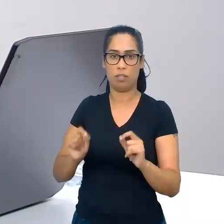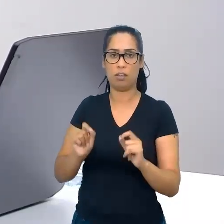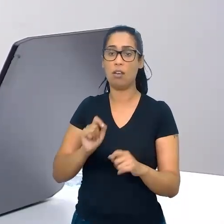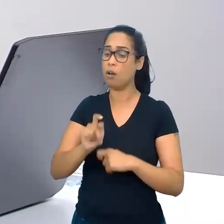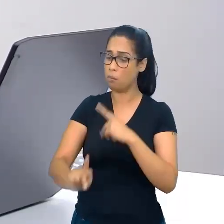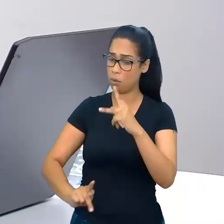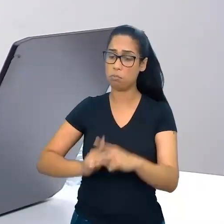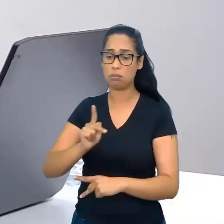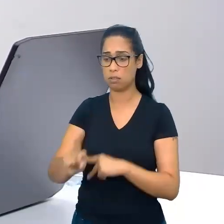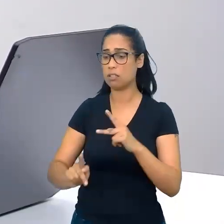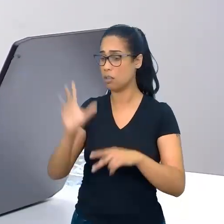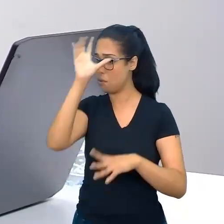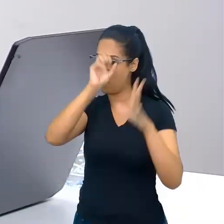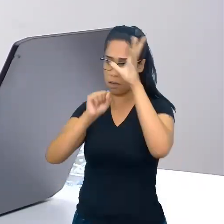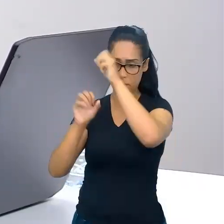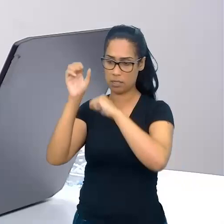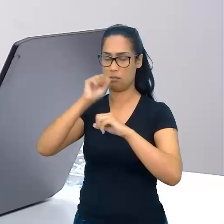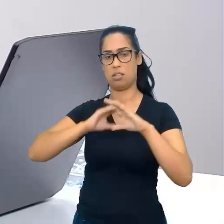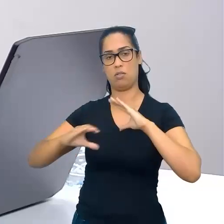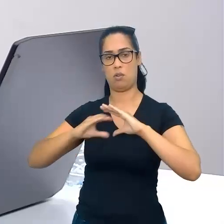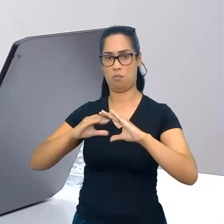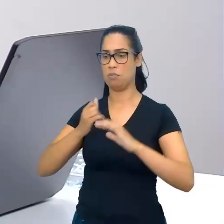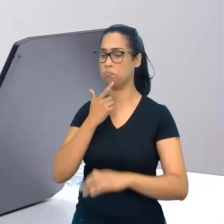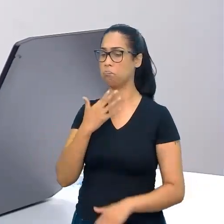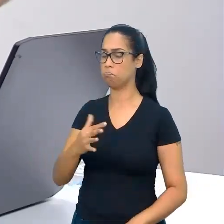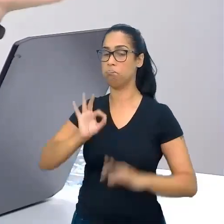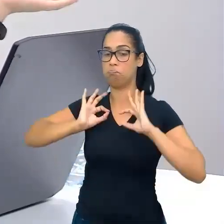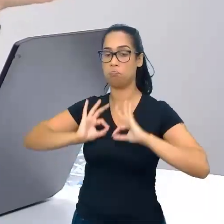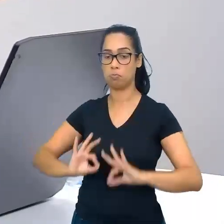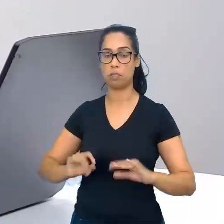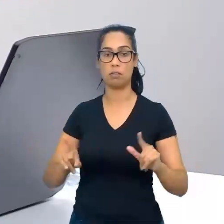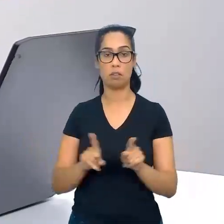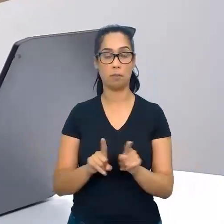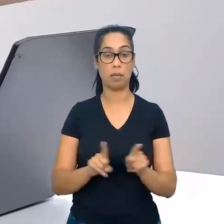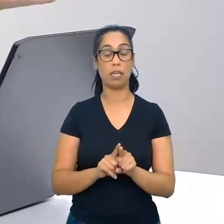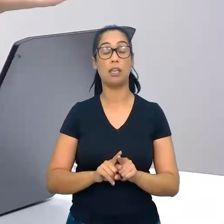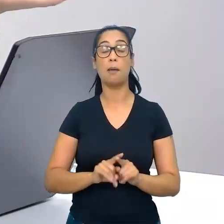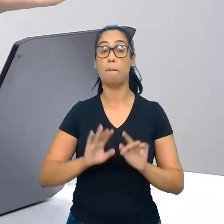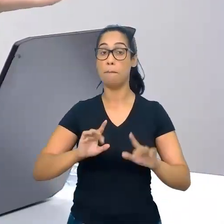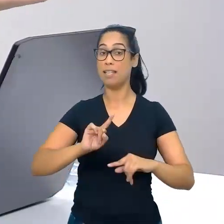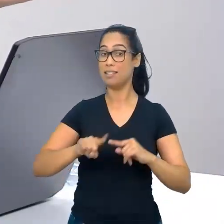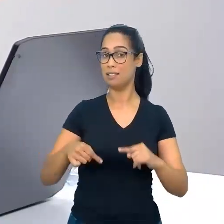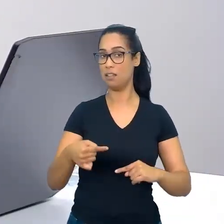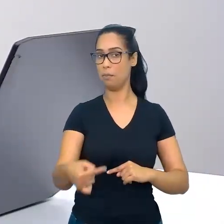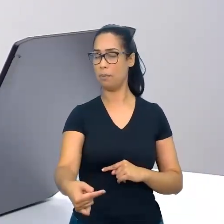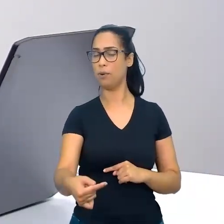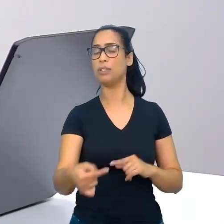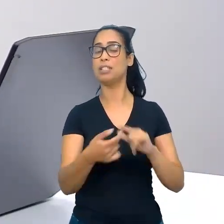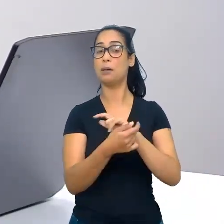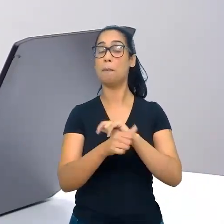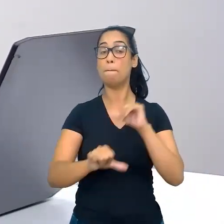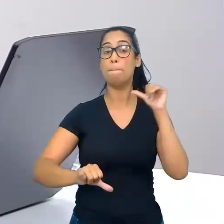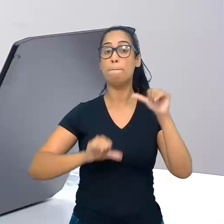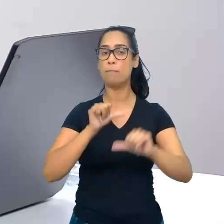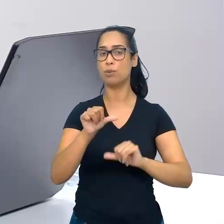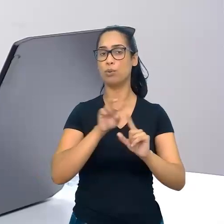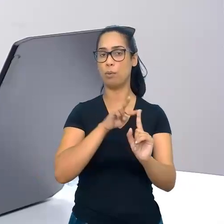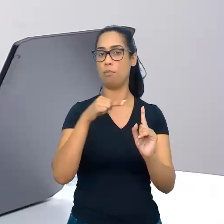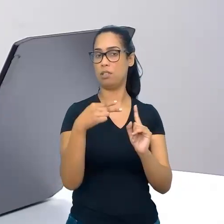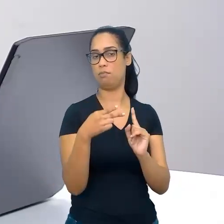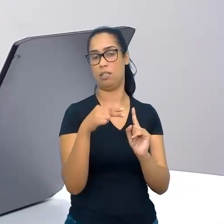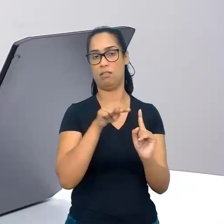atualmente nós temos uma ampliação dessa perspectiva de linguagem Né